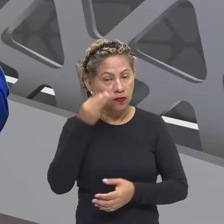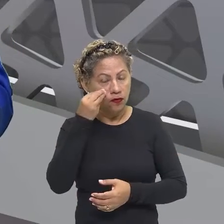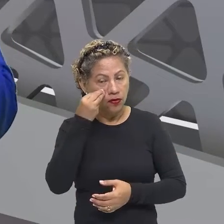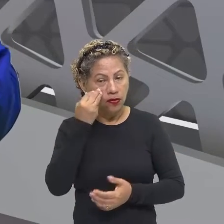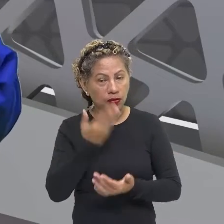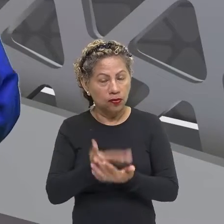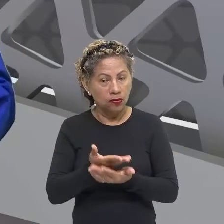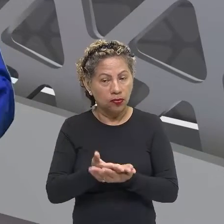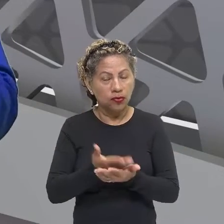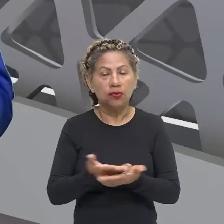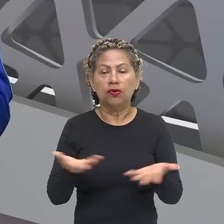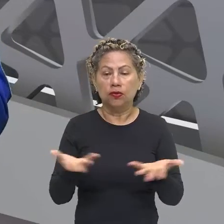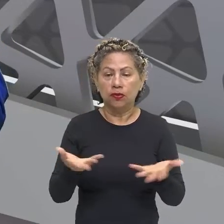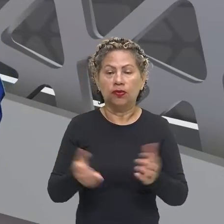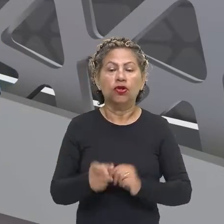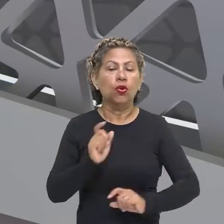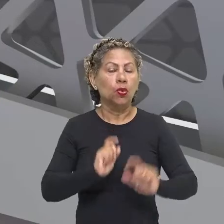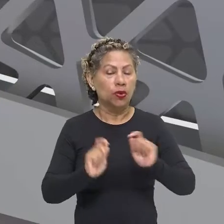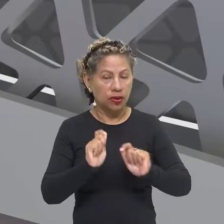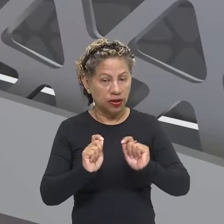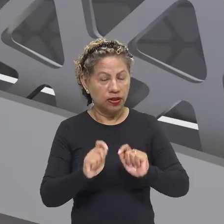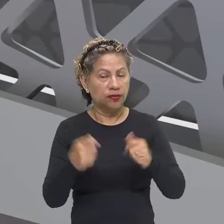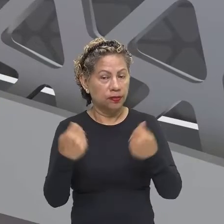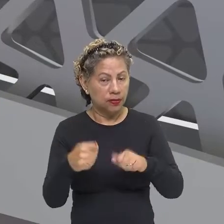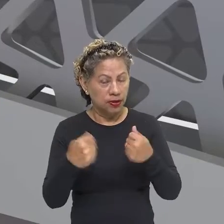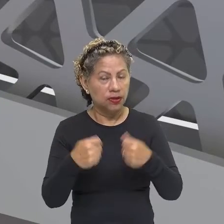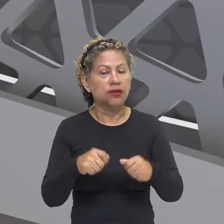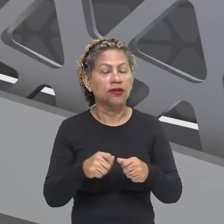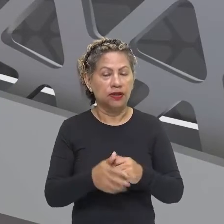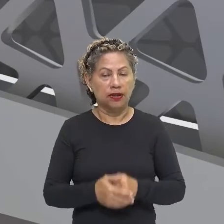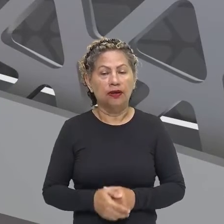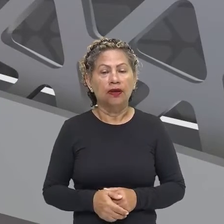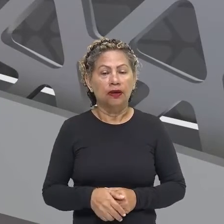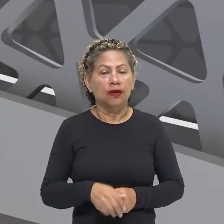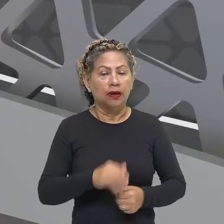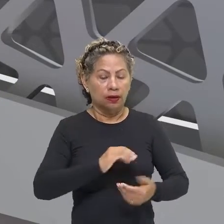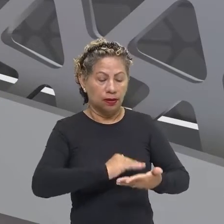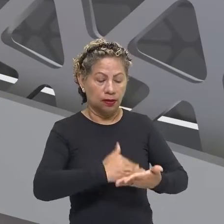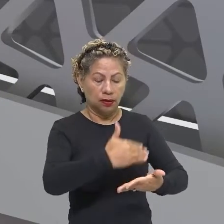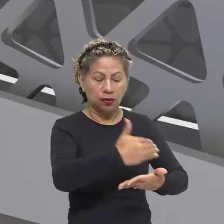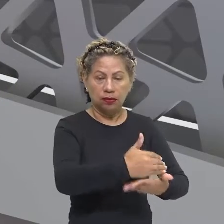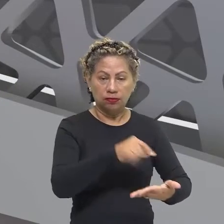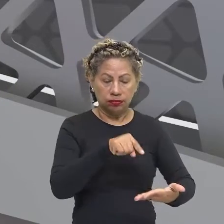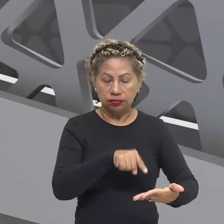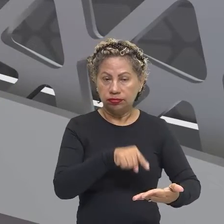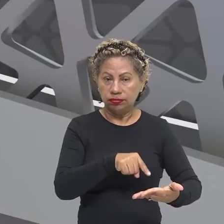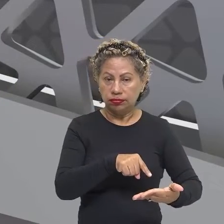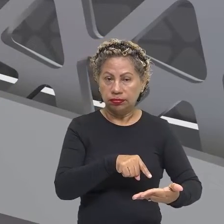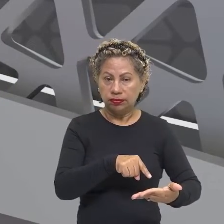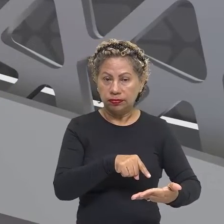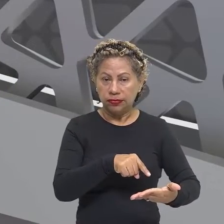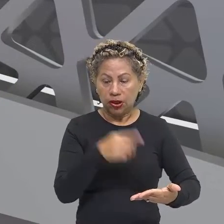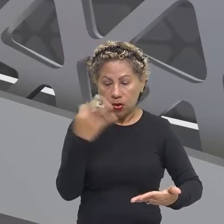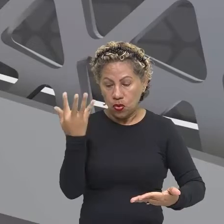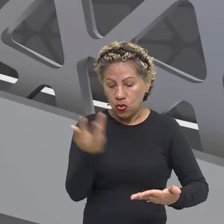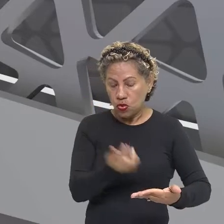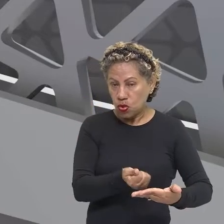os vírus, né? Sem danificar os nossos arquivos, corromper os nossos arquivos e o sistema